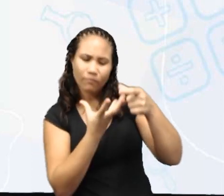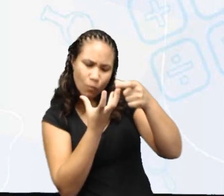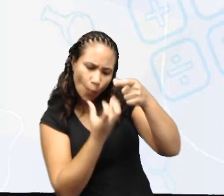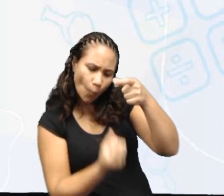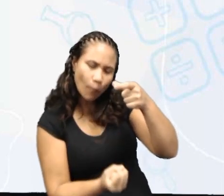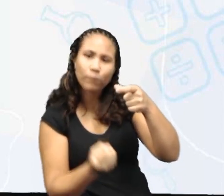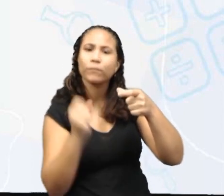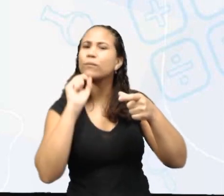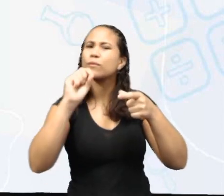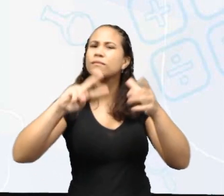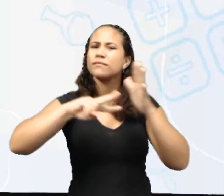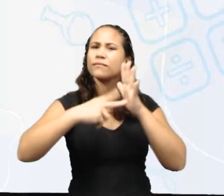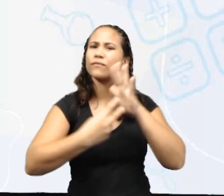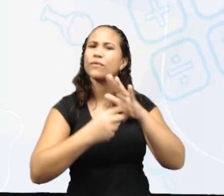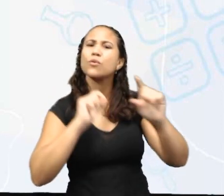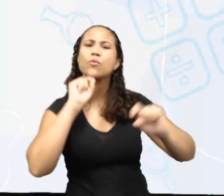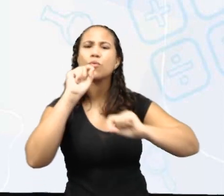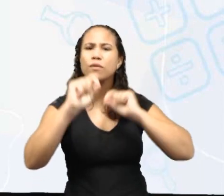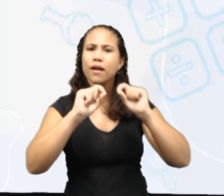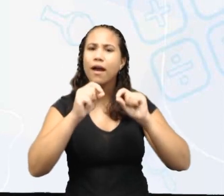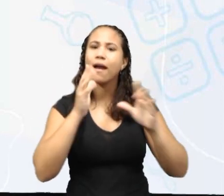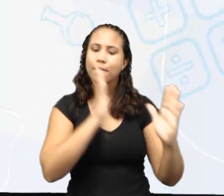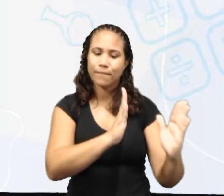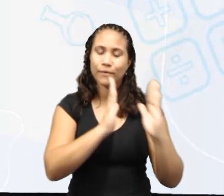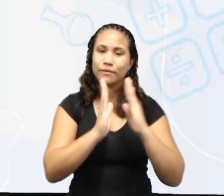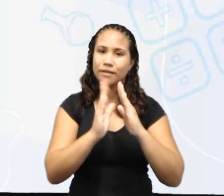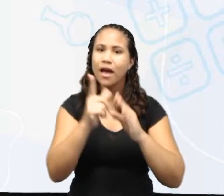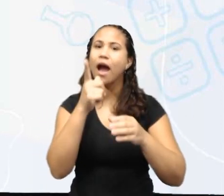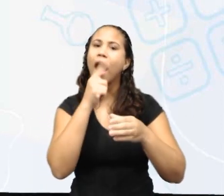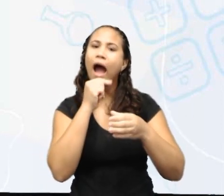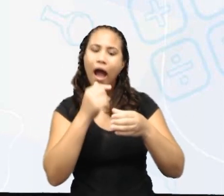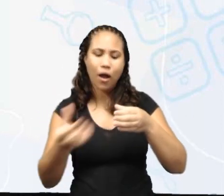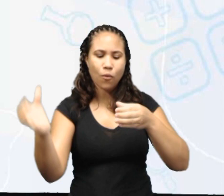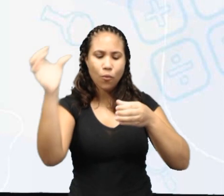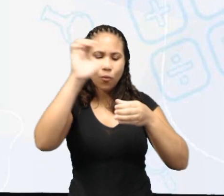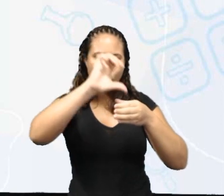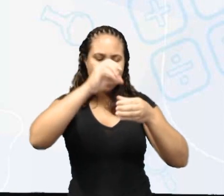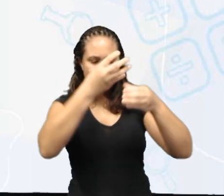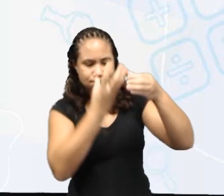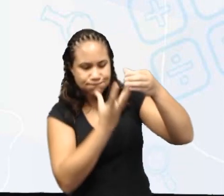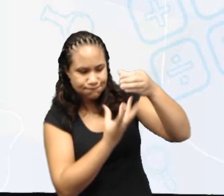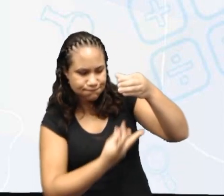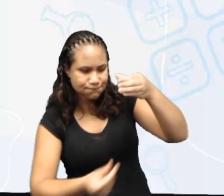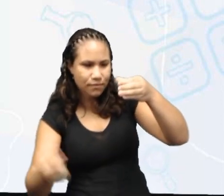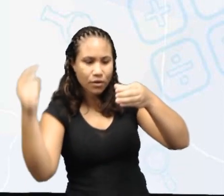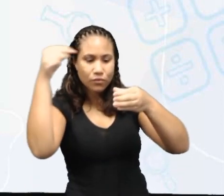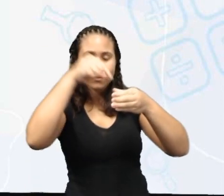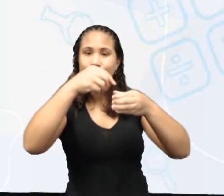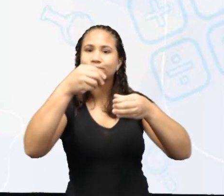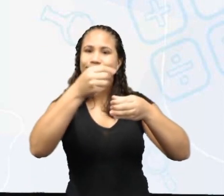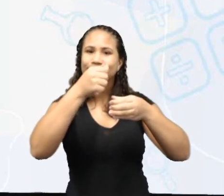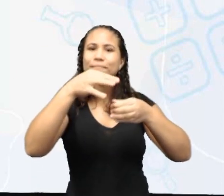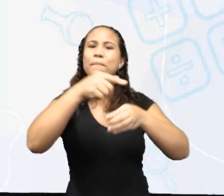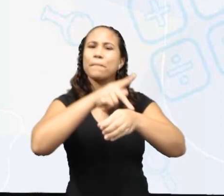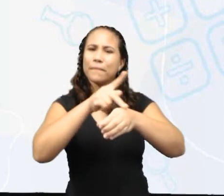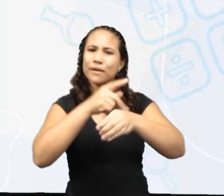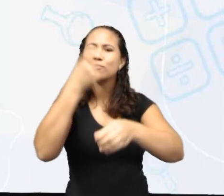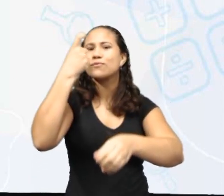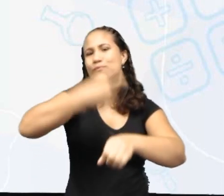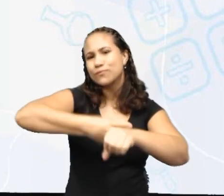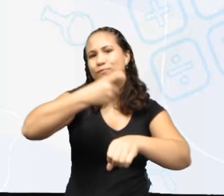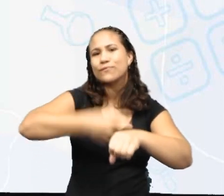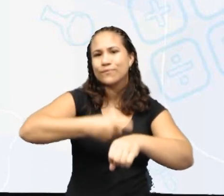a filtração? Ele é um processo em que eu separo um líquido de um sólido usando um meio